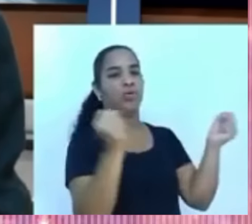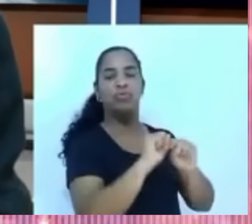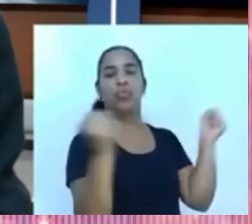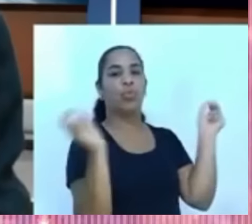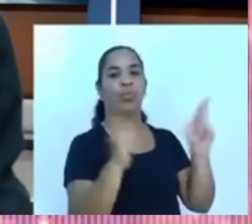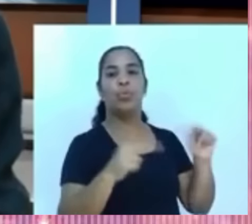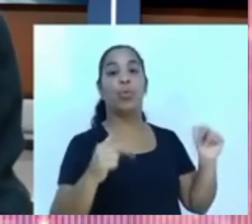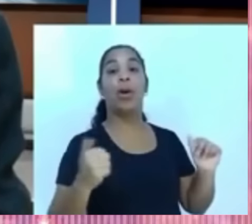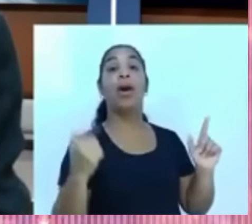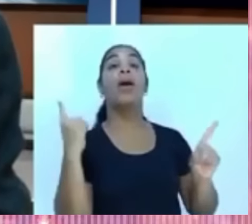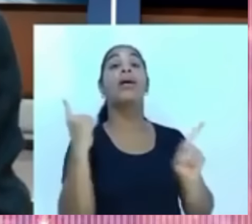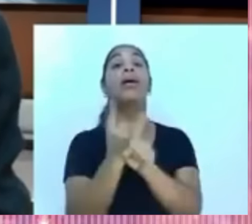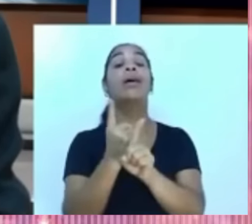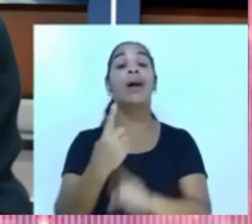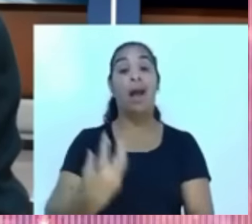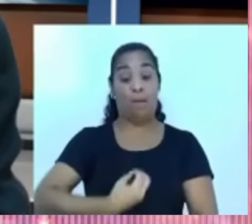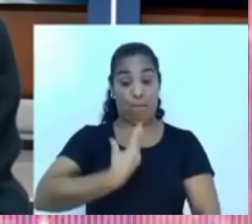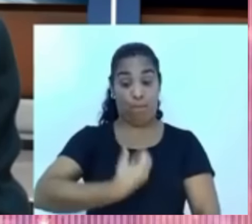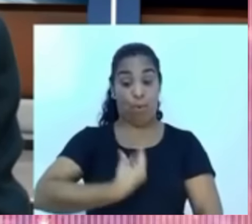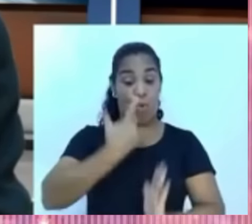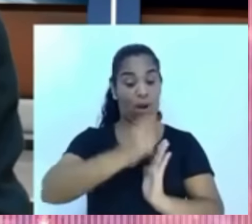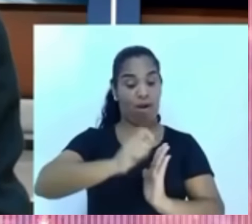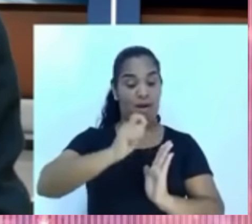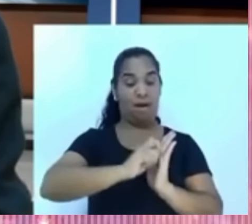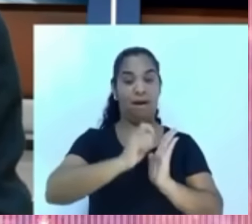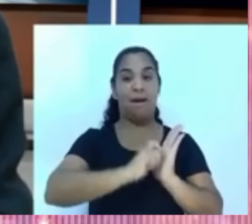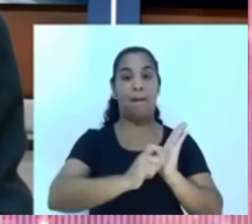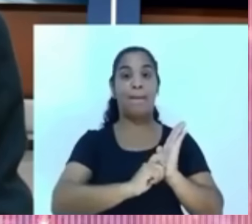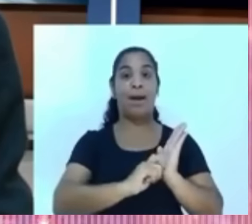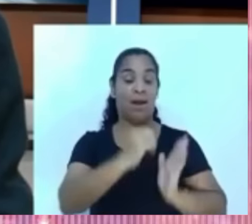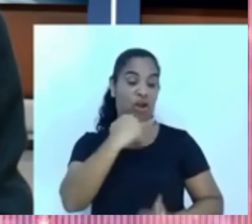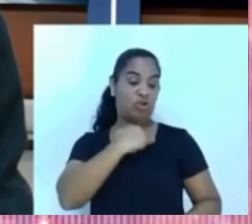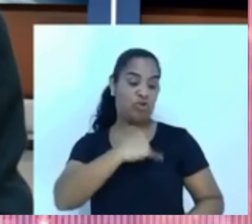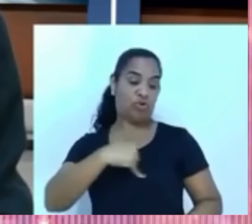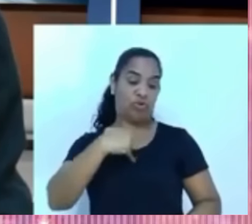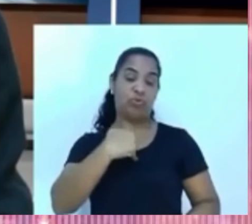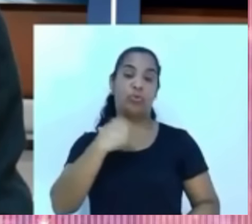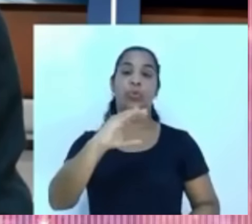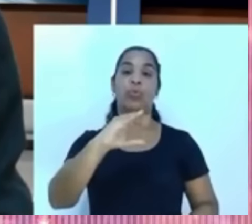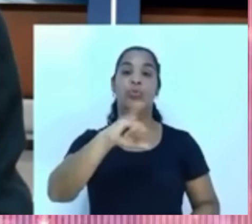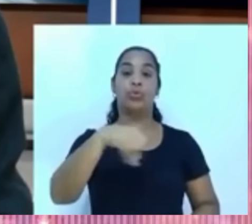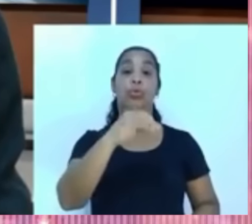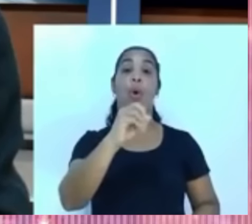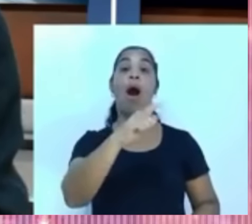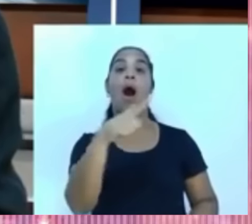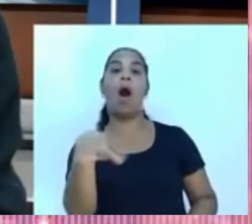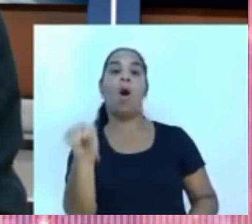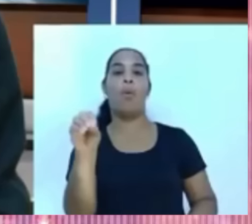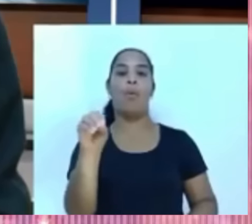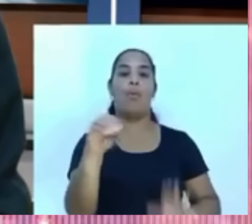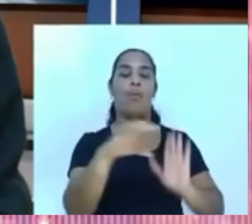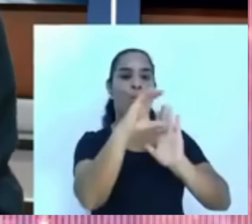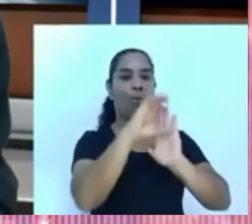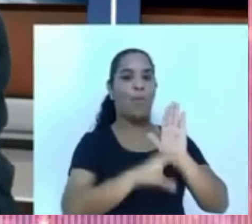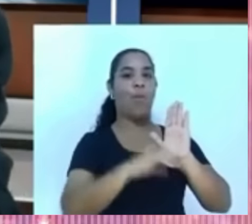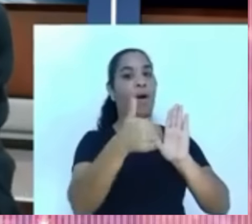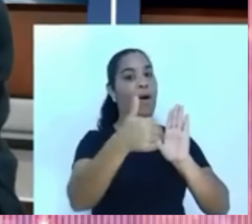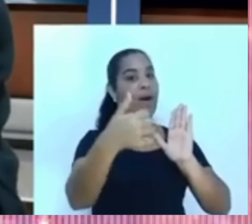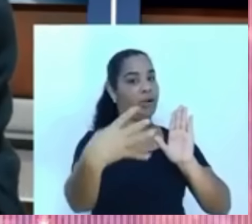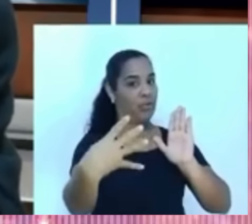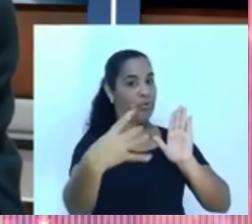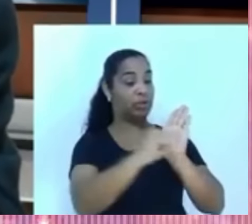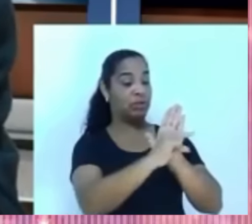no poema de João Evangelista João 141